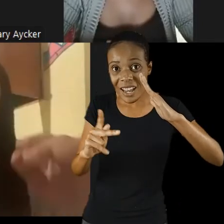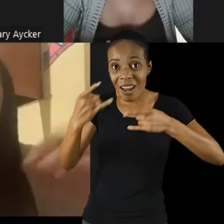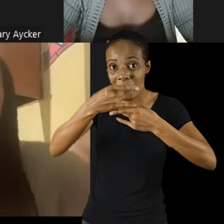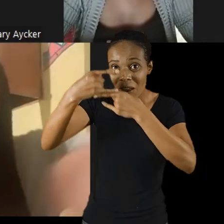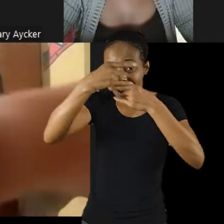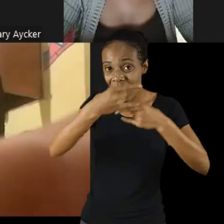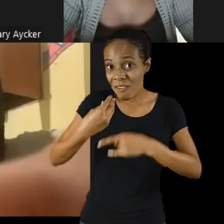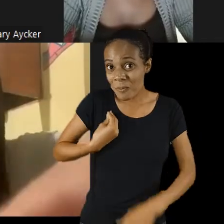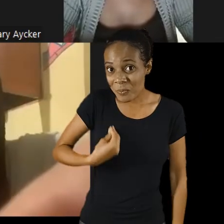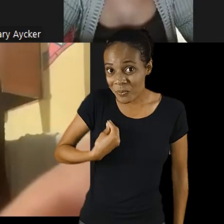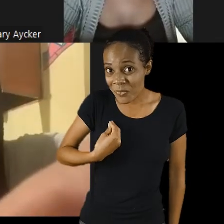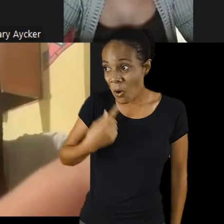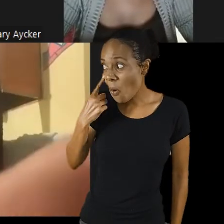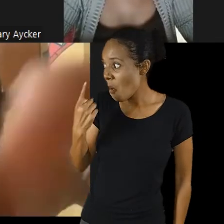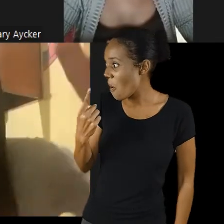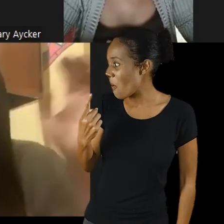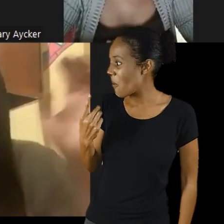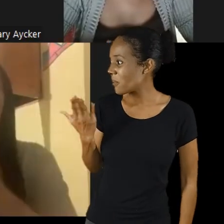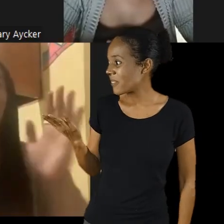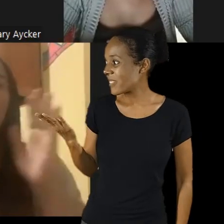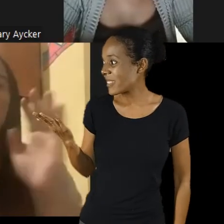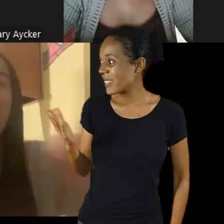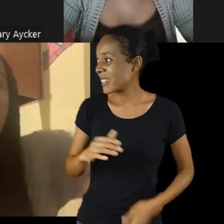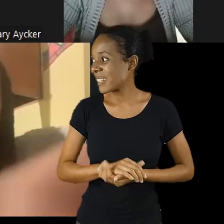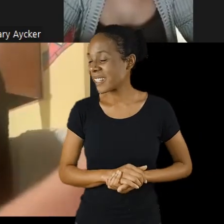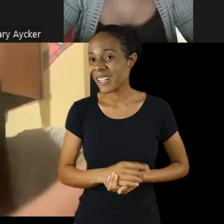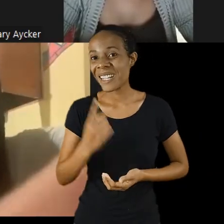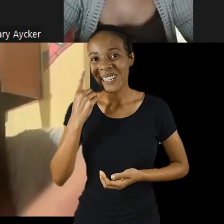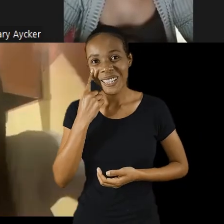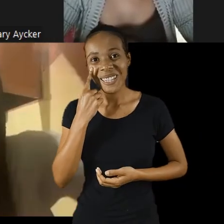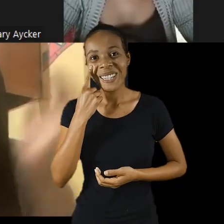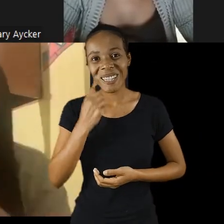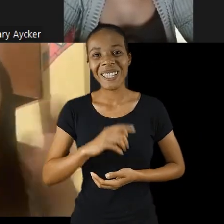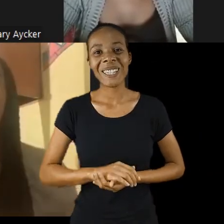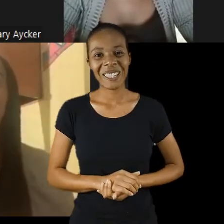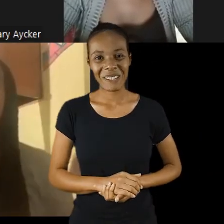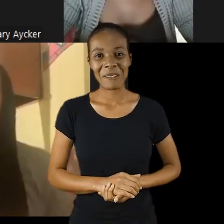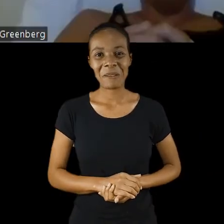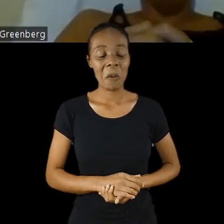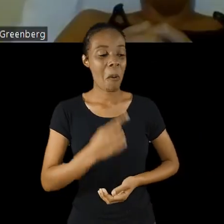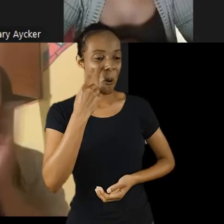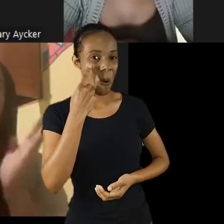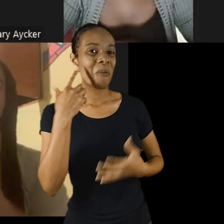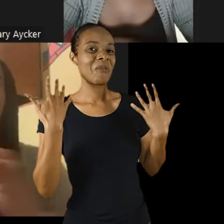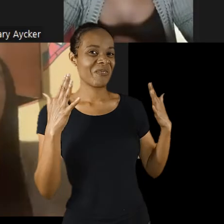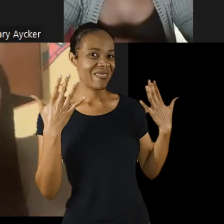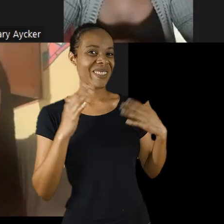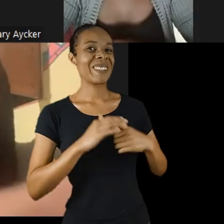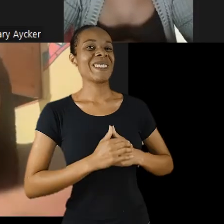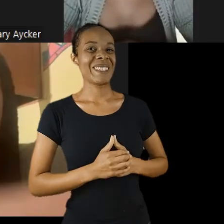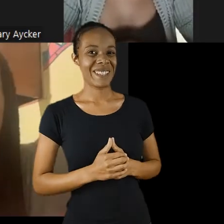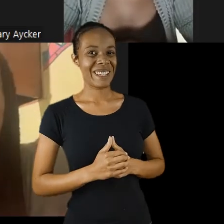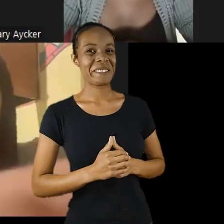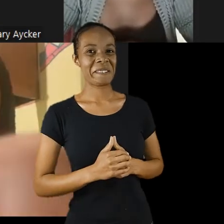Parece. Olha que Ah, ela aí. Olha, obrigada aí.